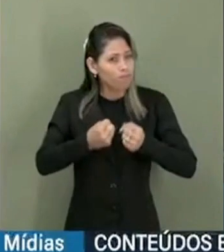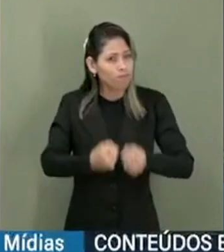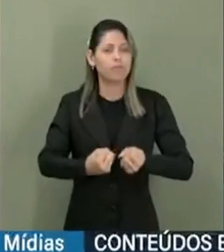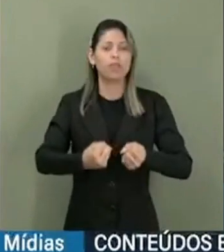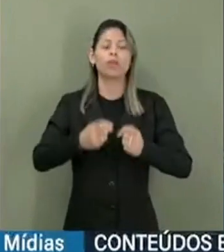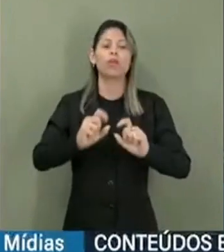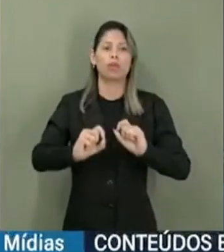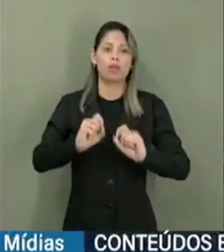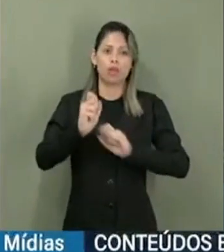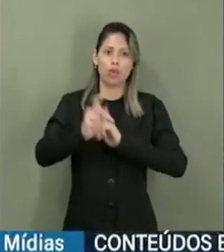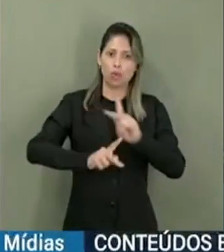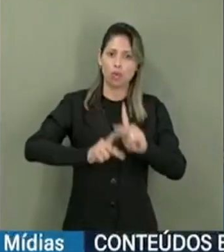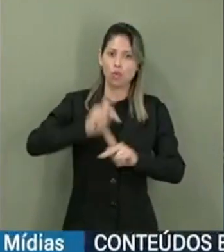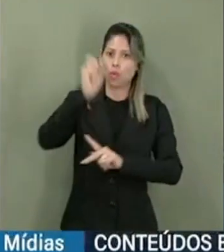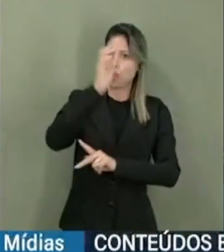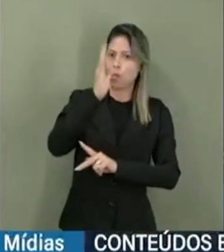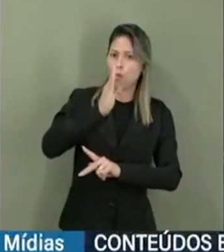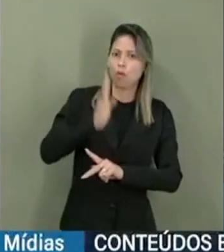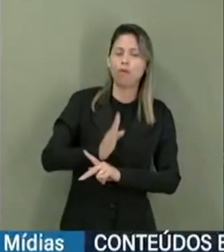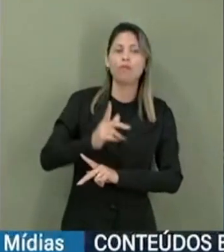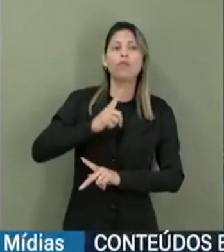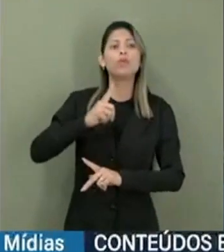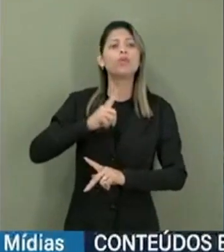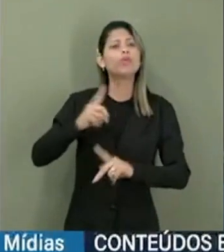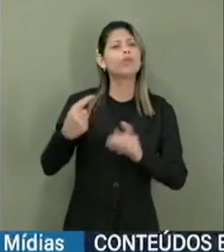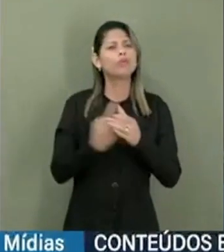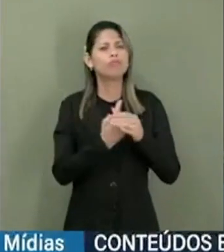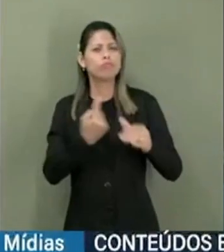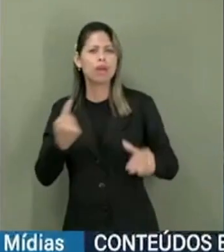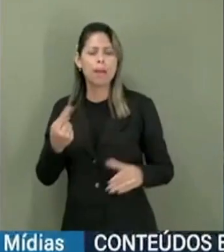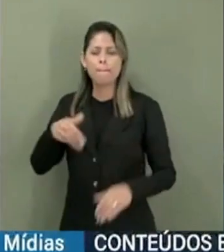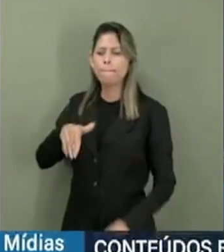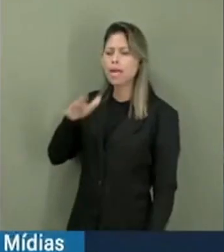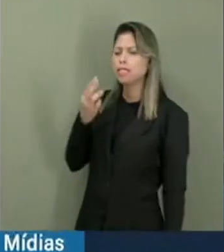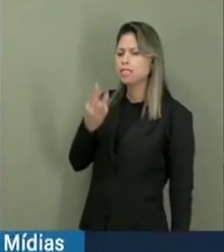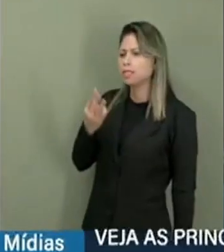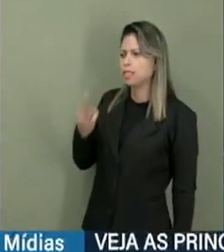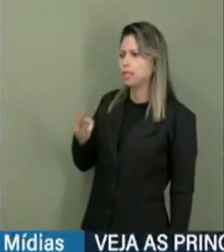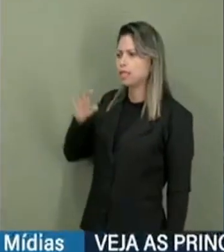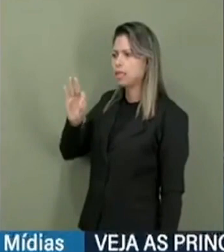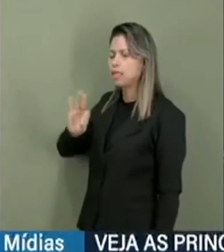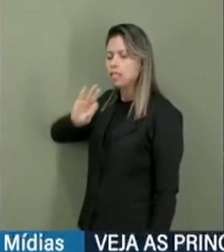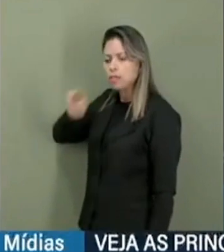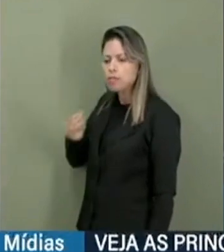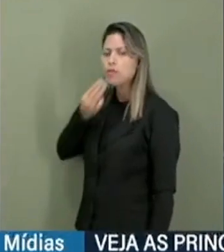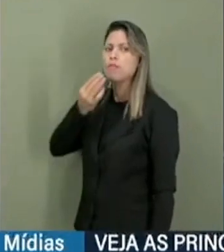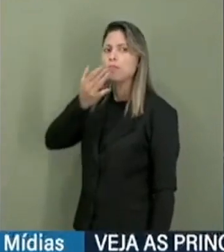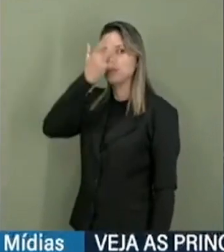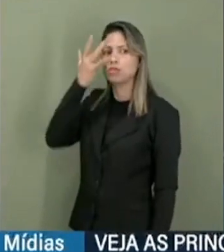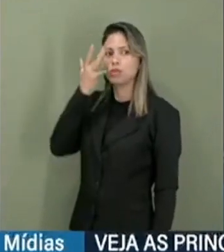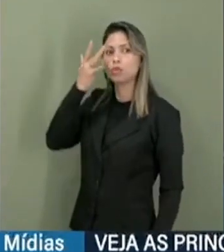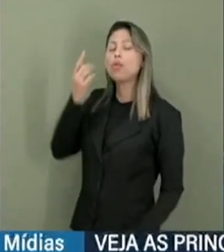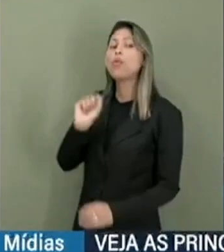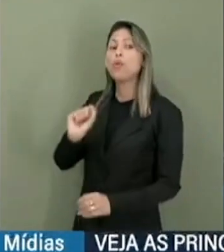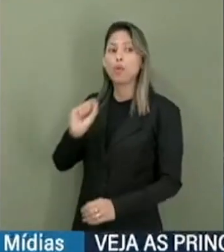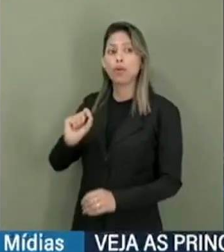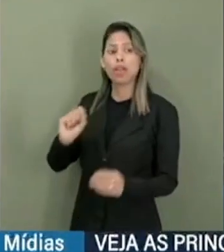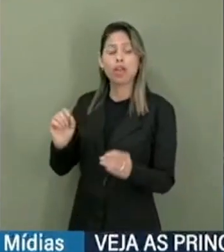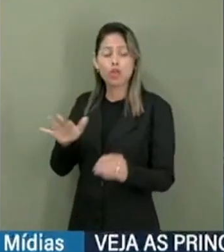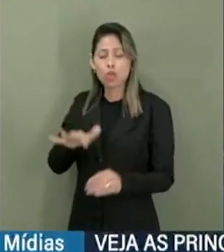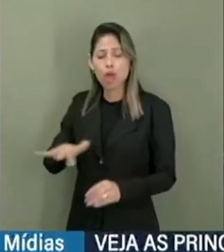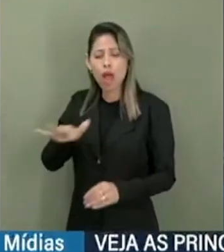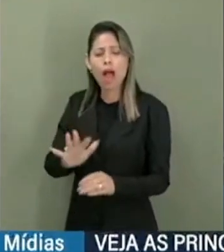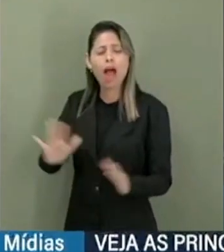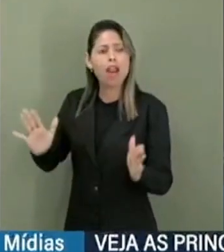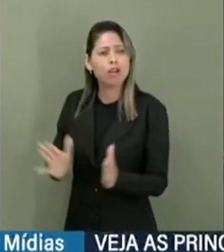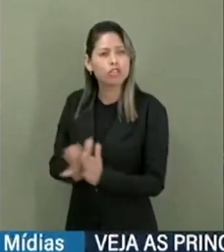se concentra em retirar mais de 33 milhões de pessoas da situação de fome